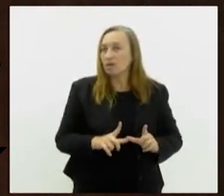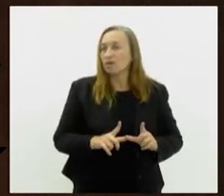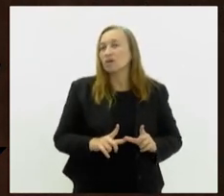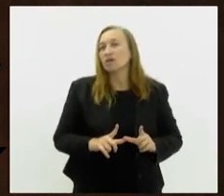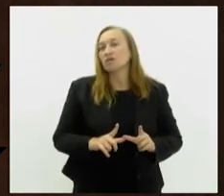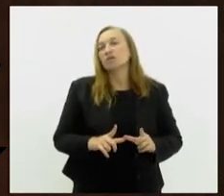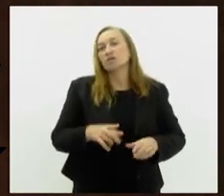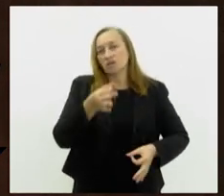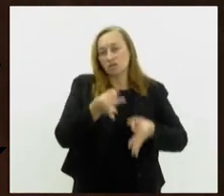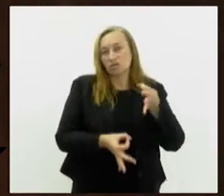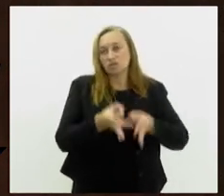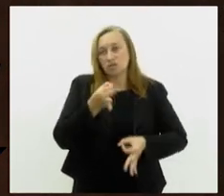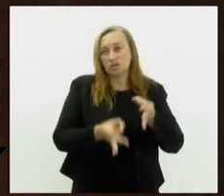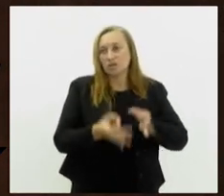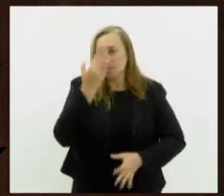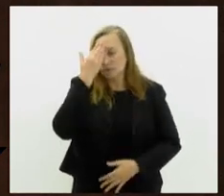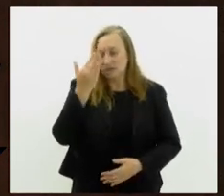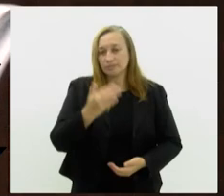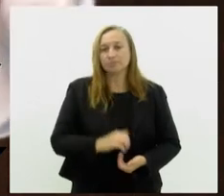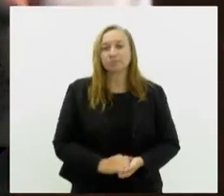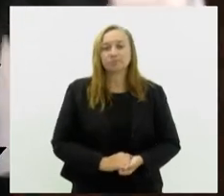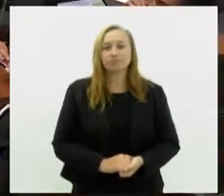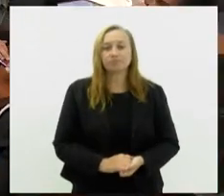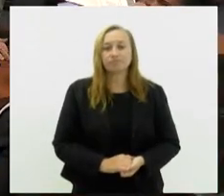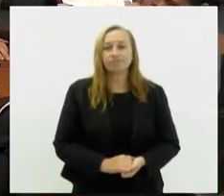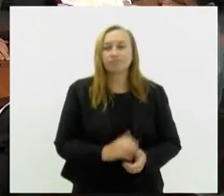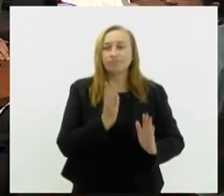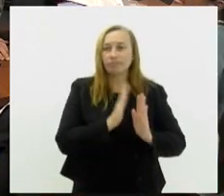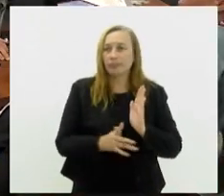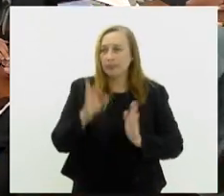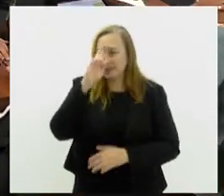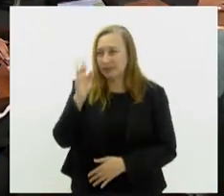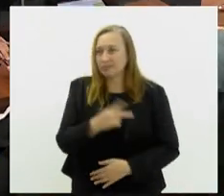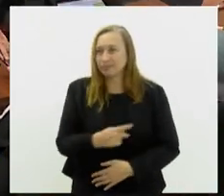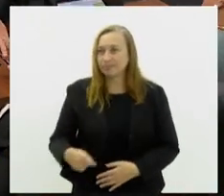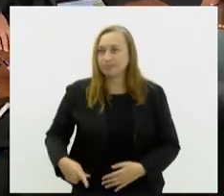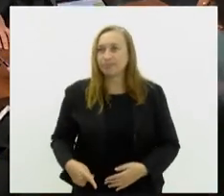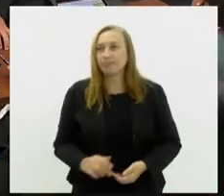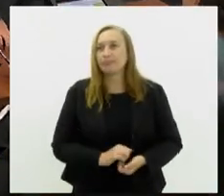questão de justiça. Muito obrigada. Questão de ordem, senhora presidente.